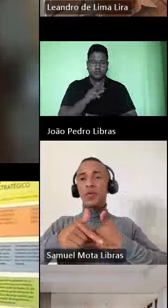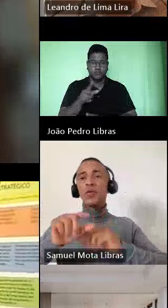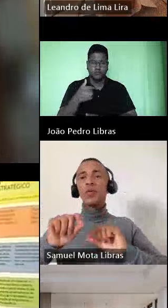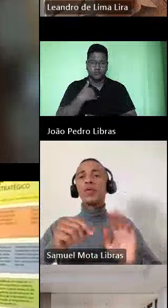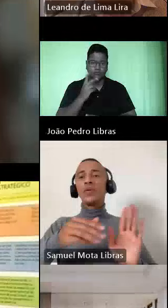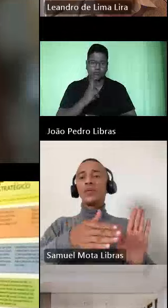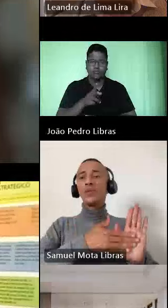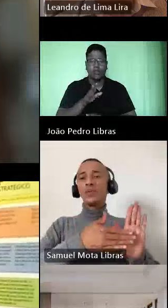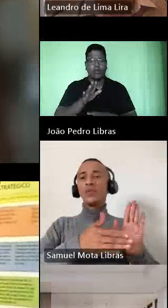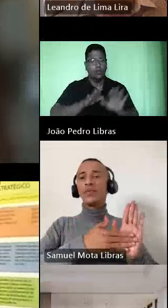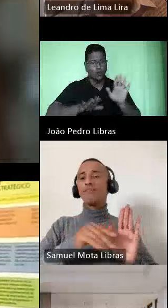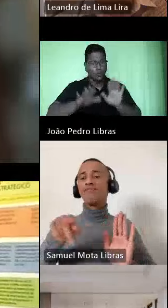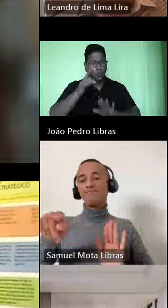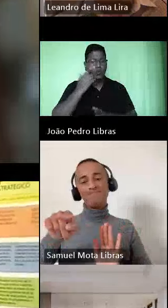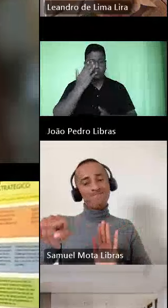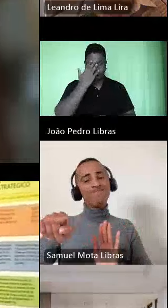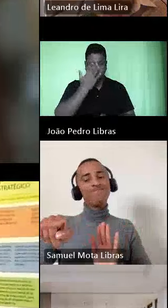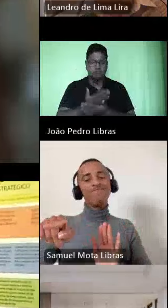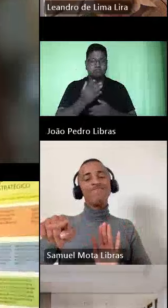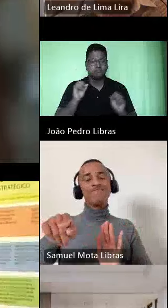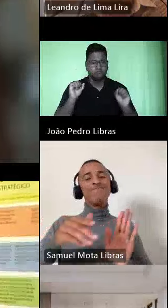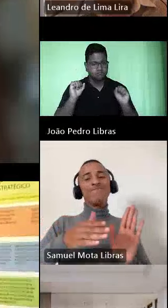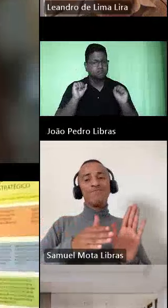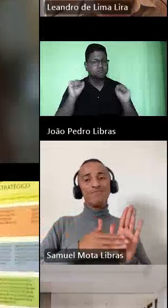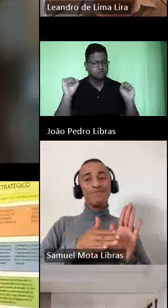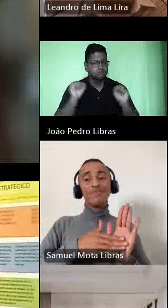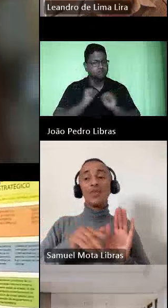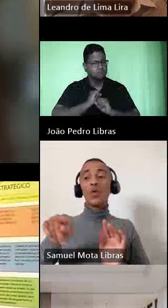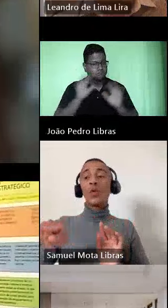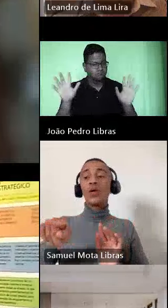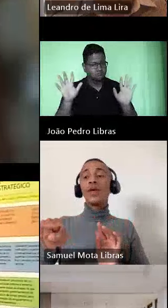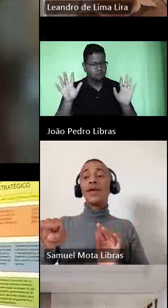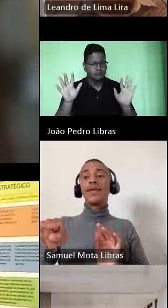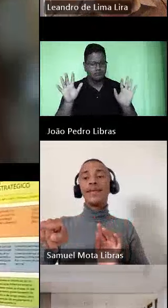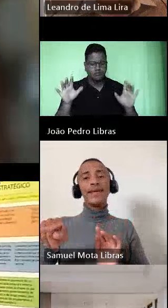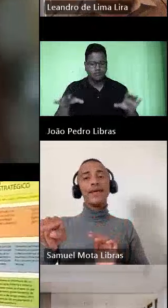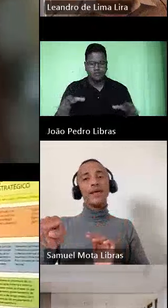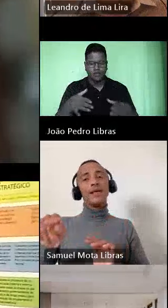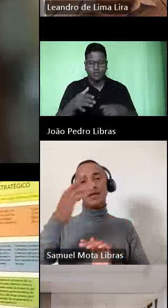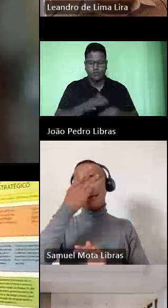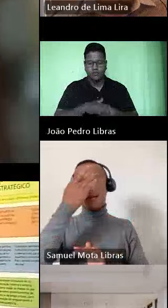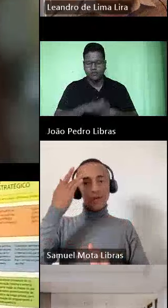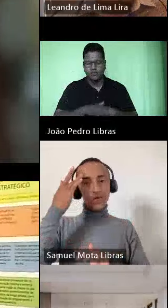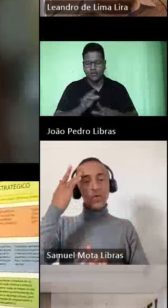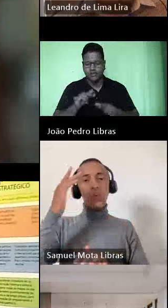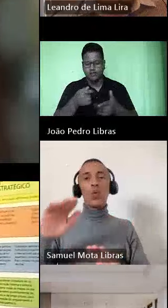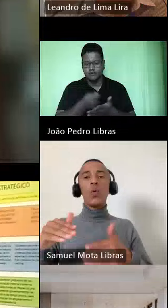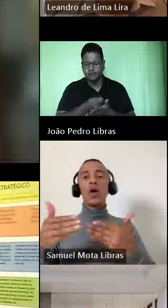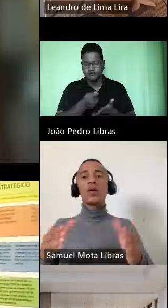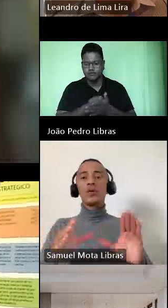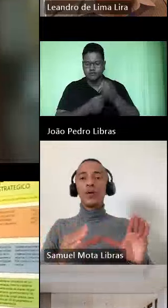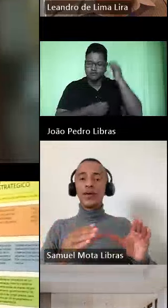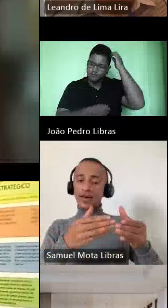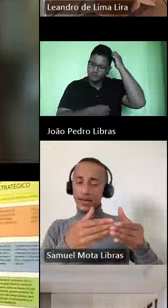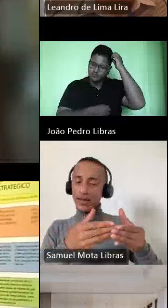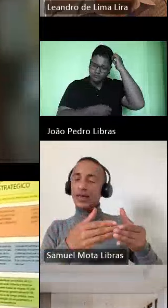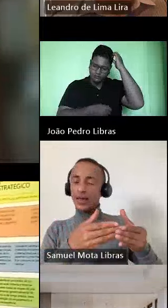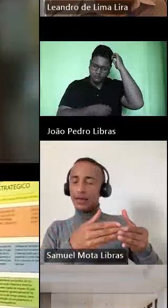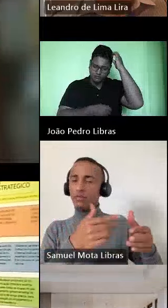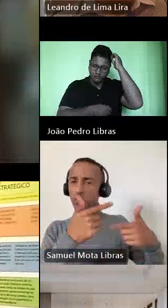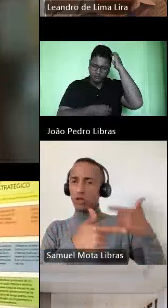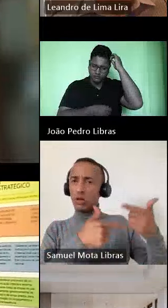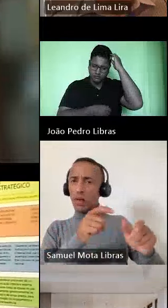reconhecer eh o que o que a equipe faz e a equipe aqui ela é realmente muito empenhada muito responsável